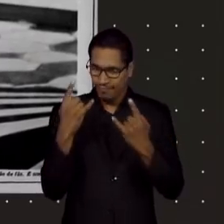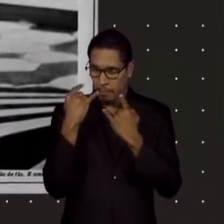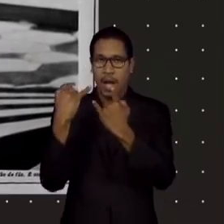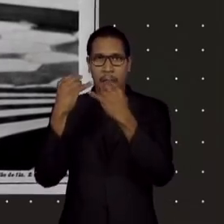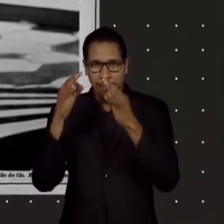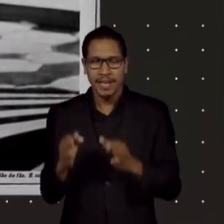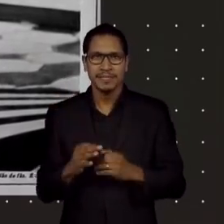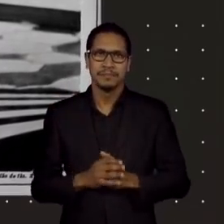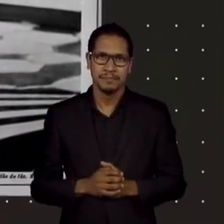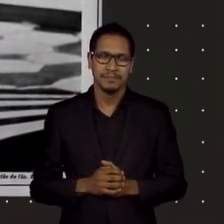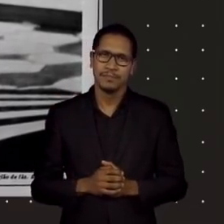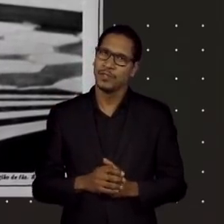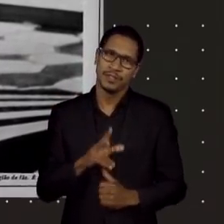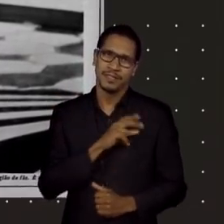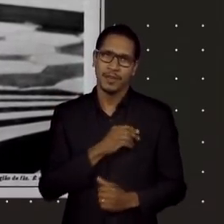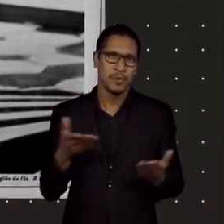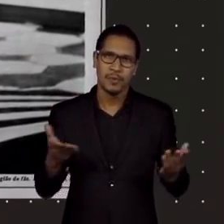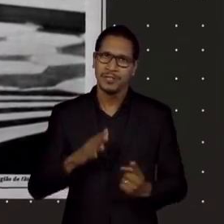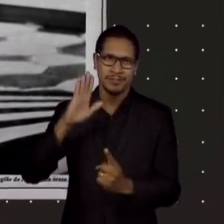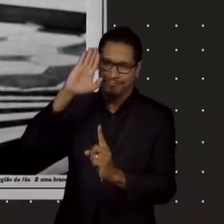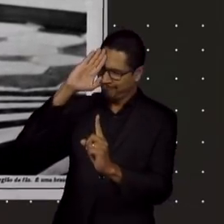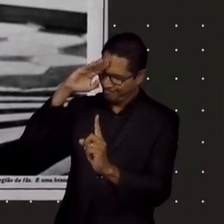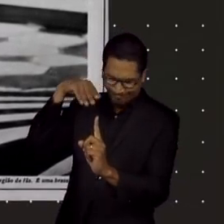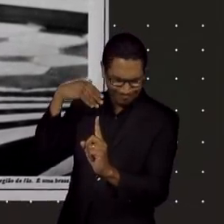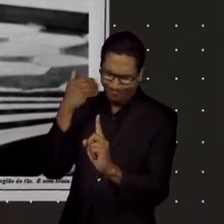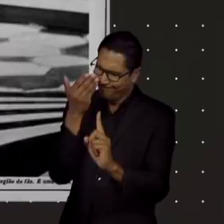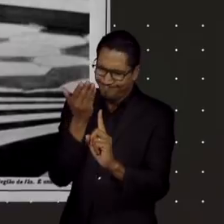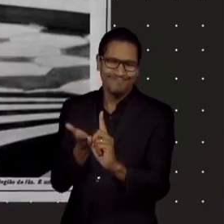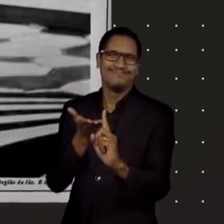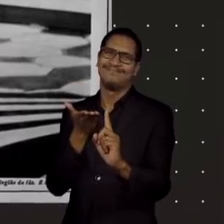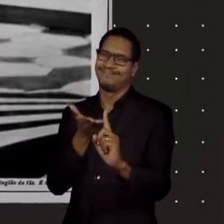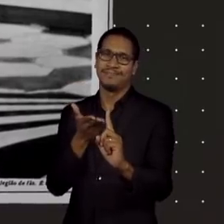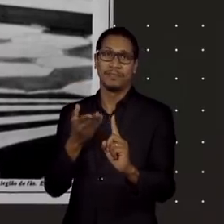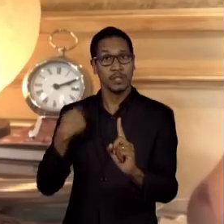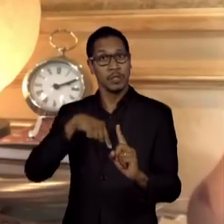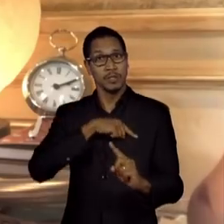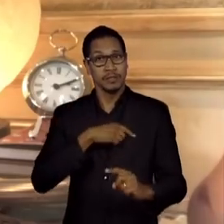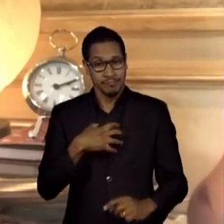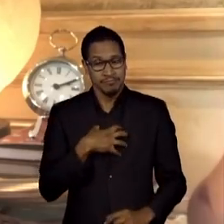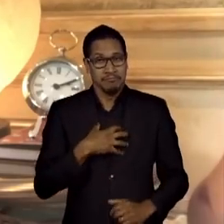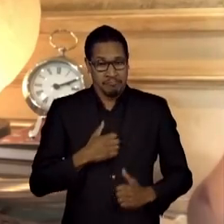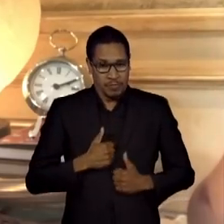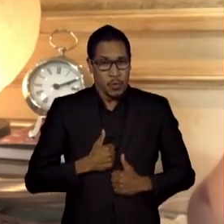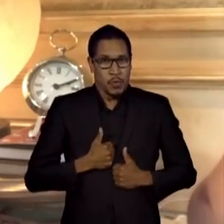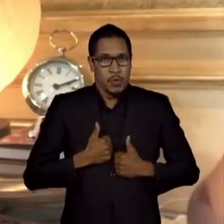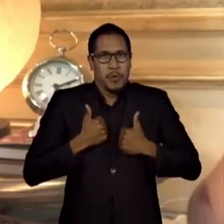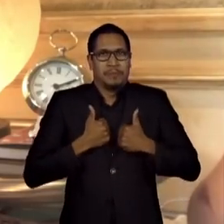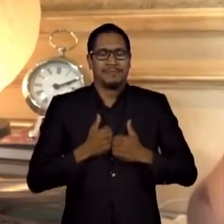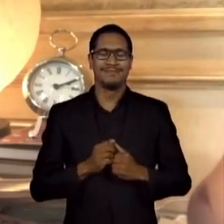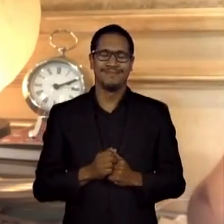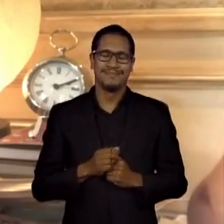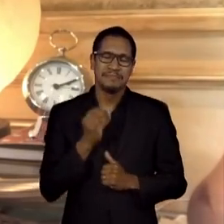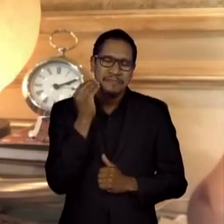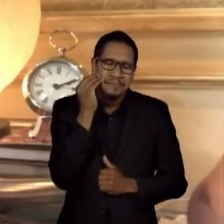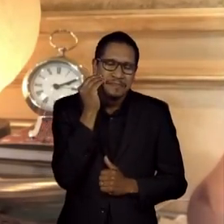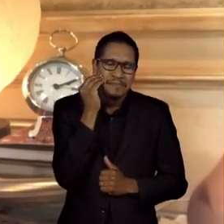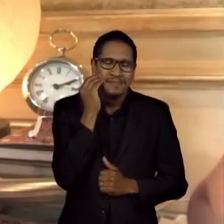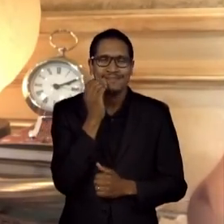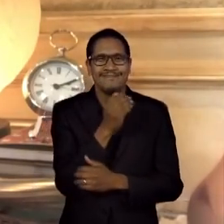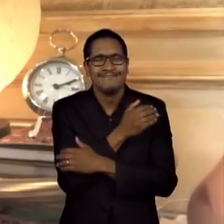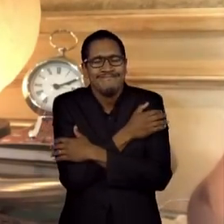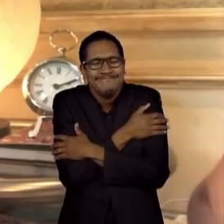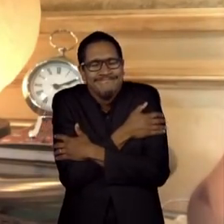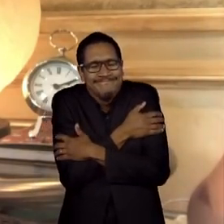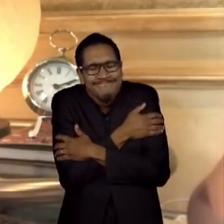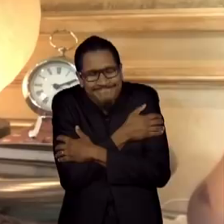reverenciar Wanderleia é um orgulho para todos nós. Um beijo, um abraço,